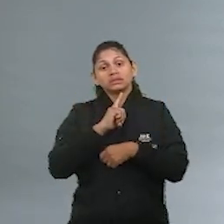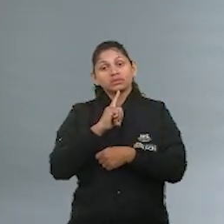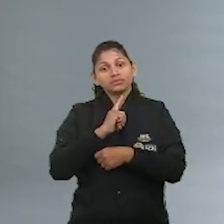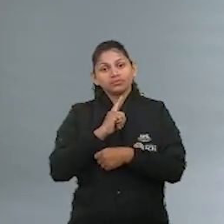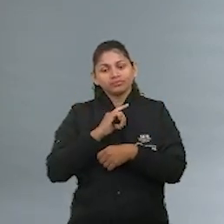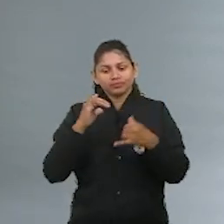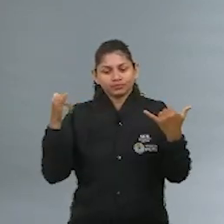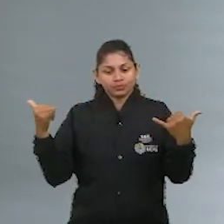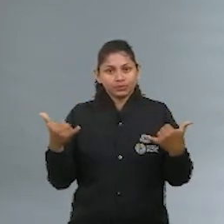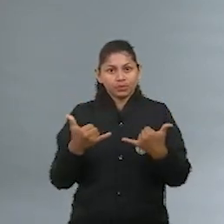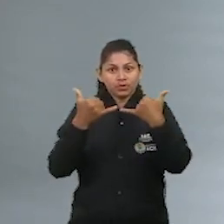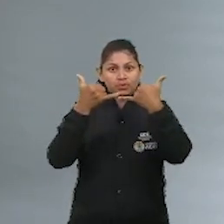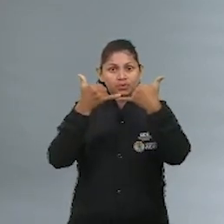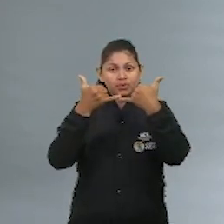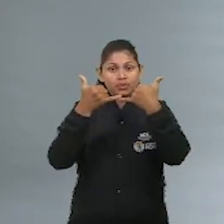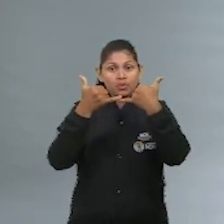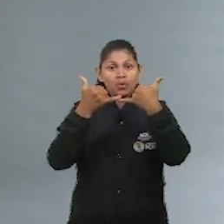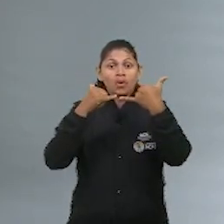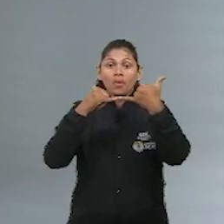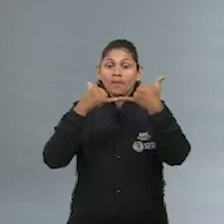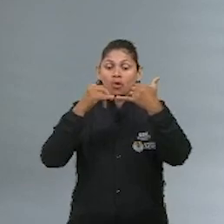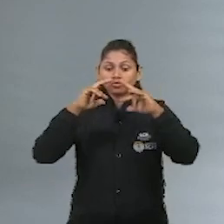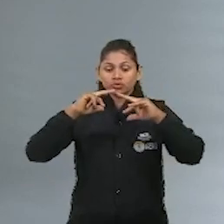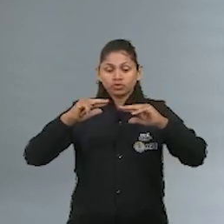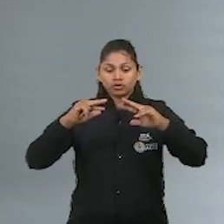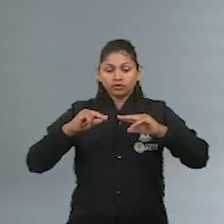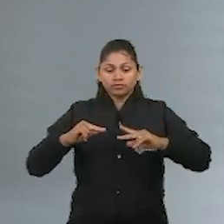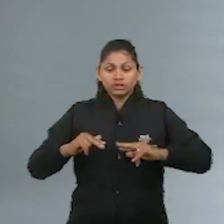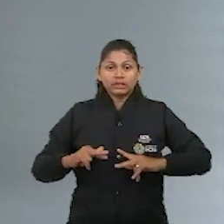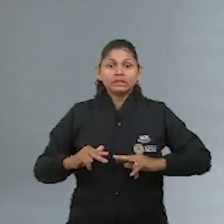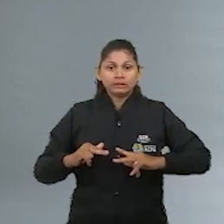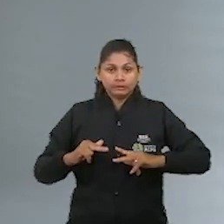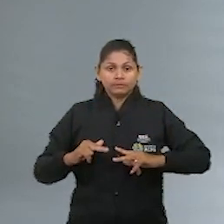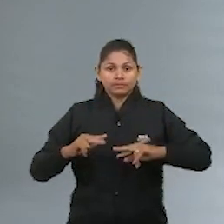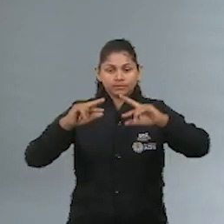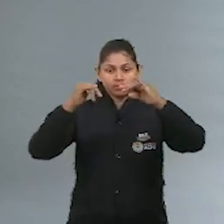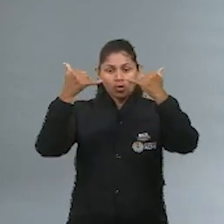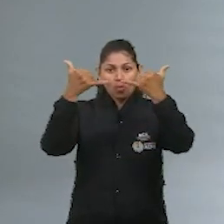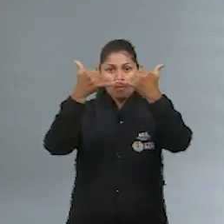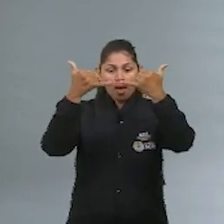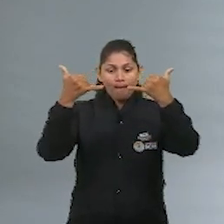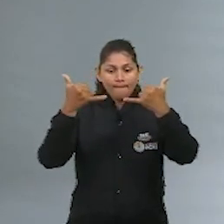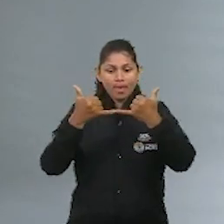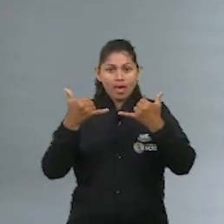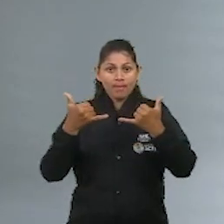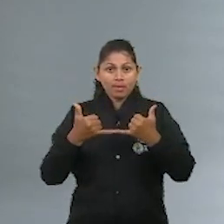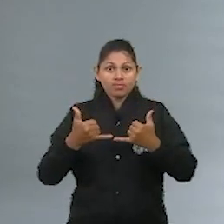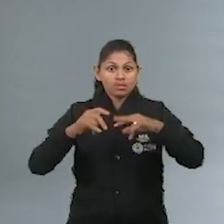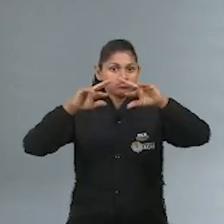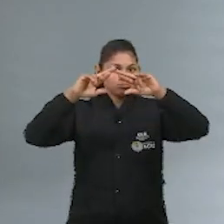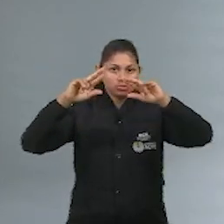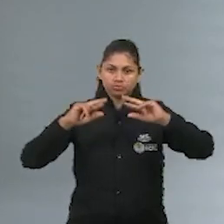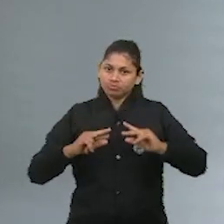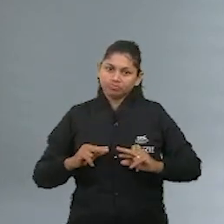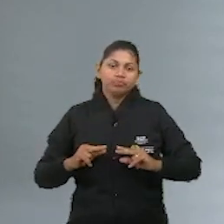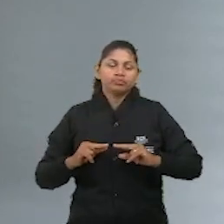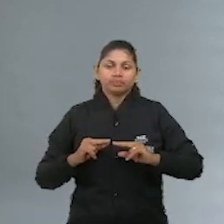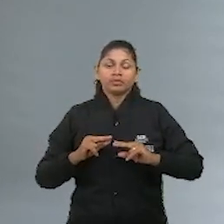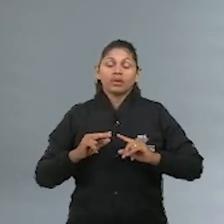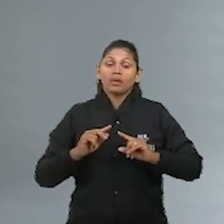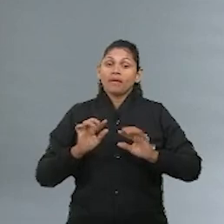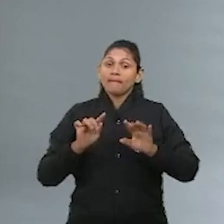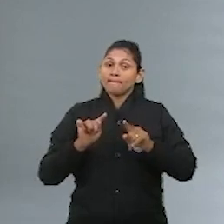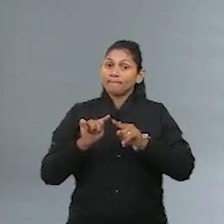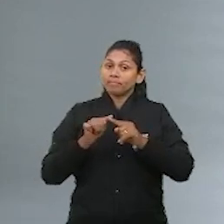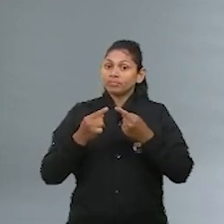que em pontos diferentes vai ter pontos que essa corrente vai ser diferente. Mas no final desse circuito vai ser igual a 0,